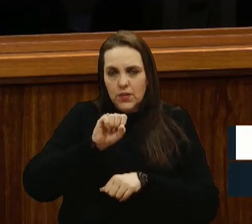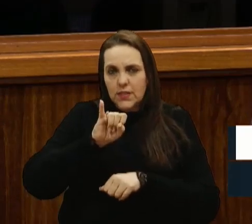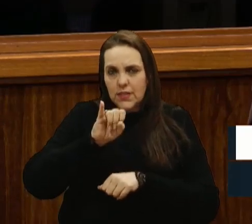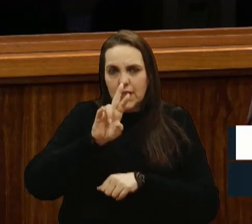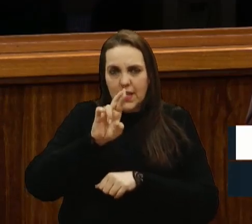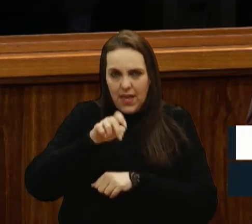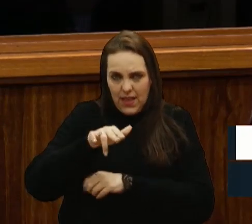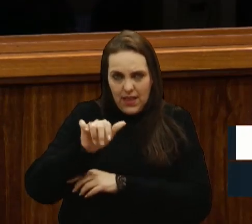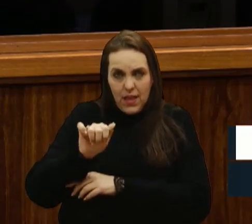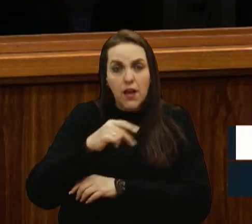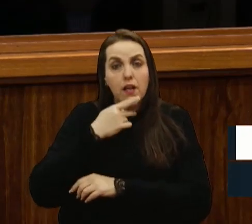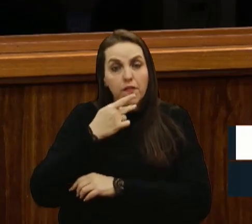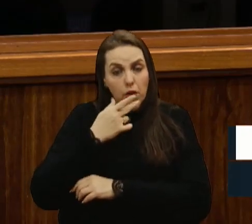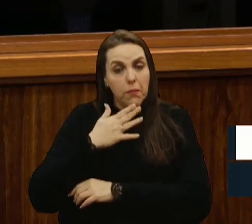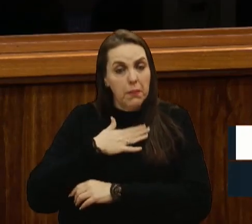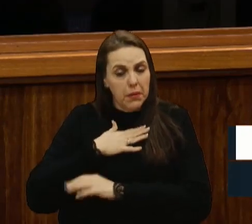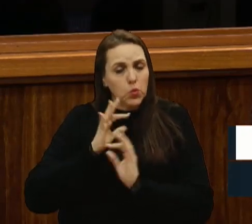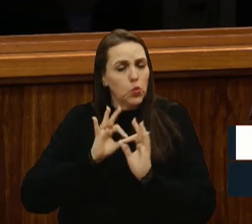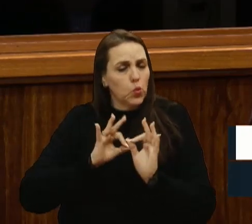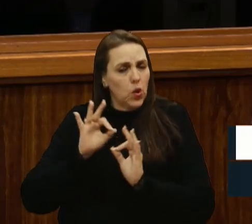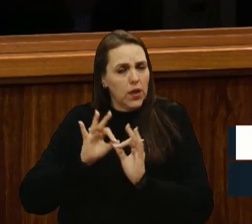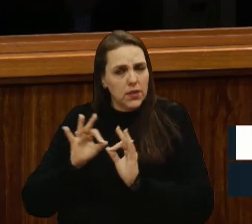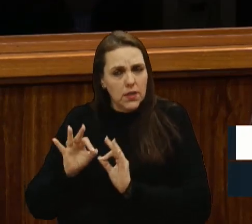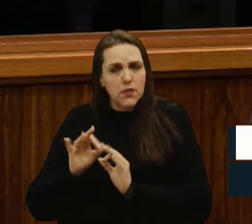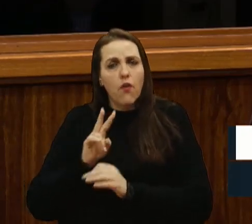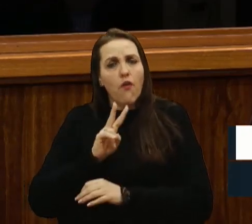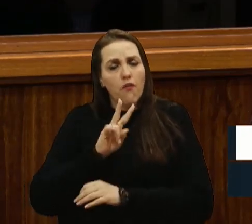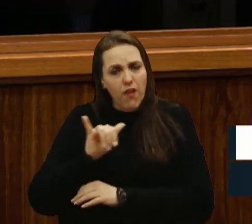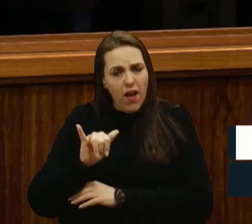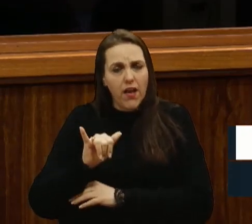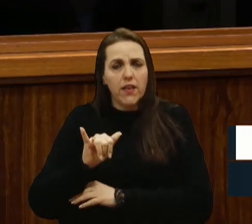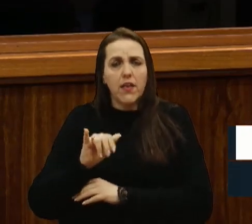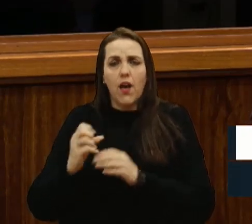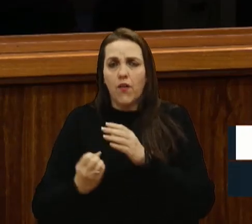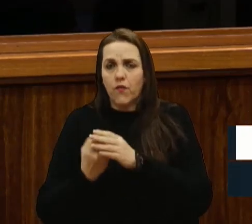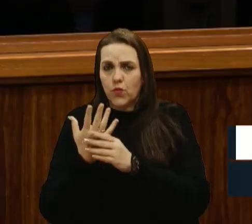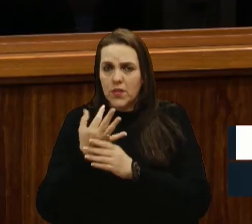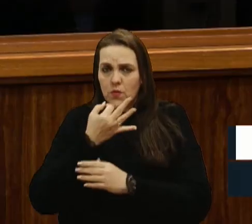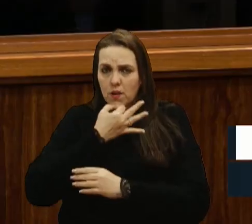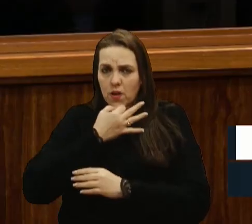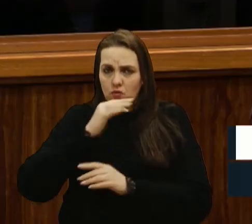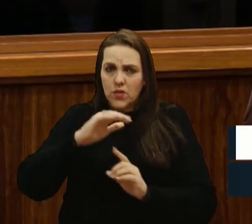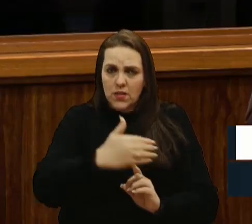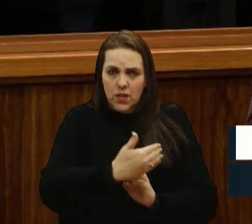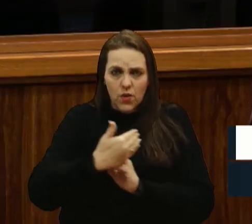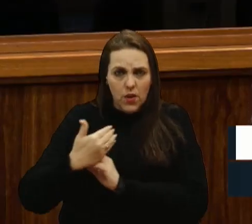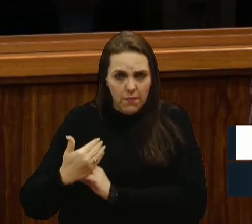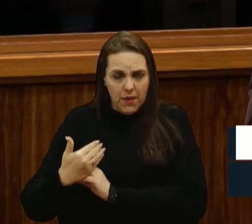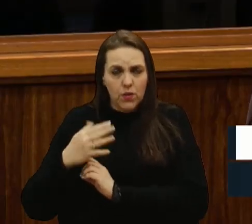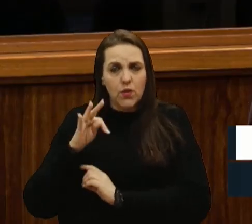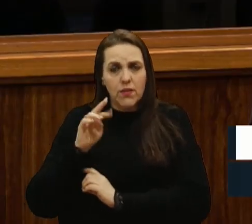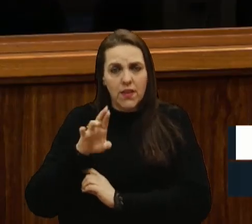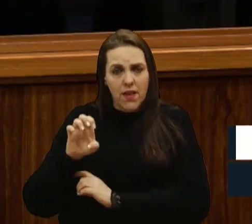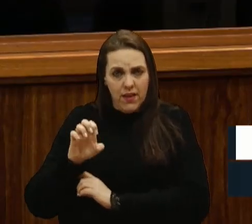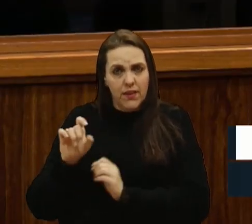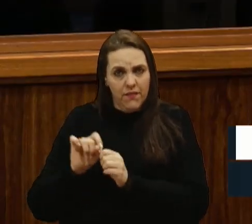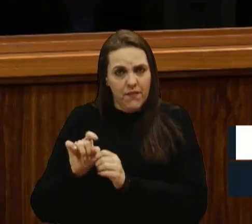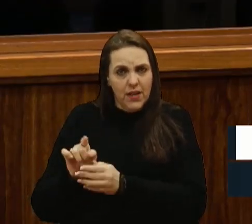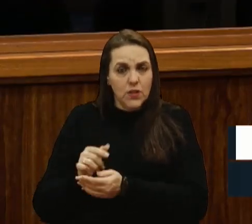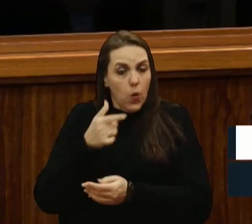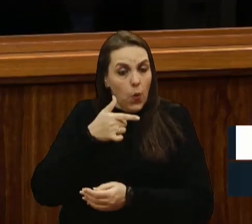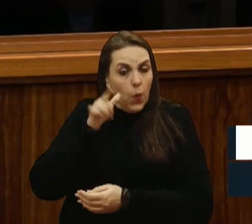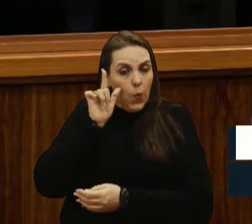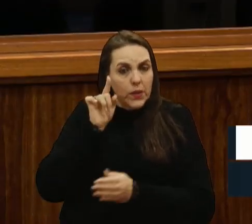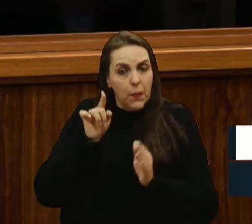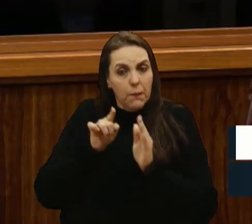ele me disse que estava tudo organizado para ir para a Fundação Caxias, esse acolhimento que a Tere fazia. Ontem, casualmente, eu perguntei